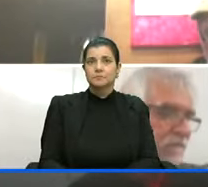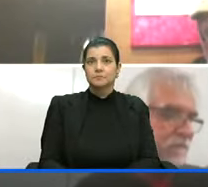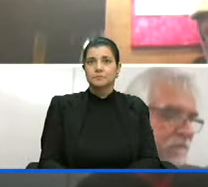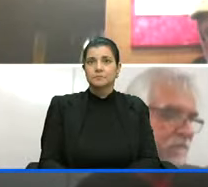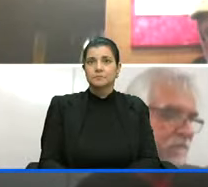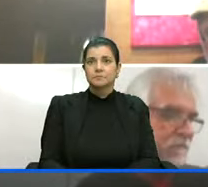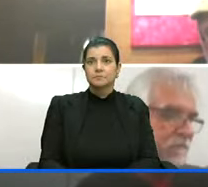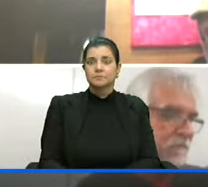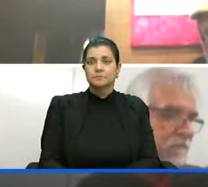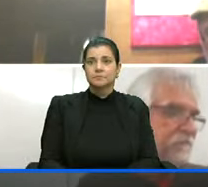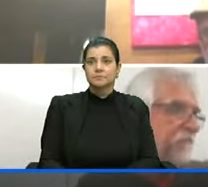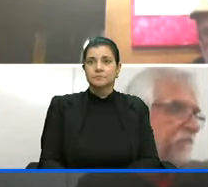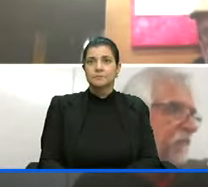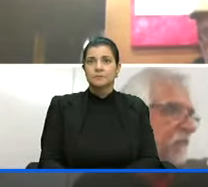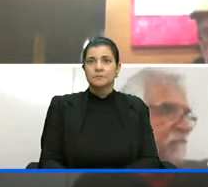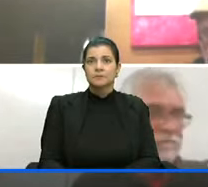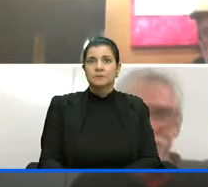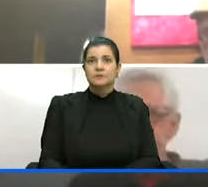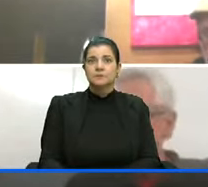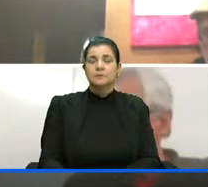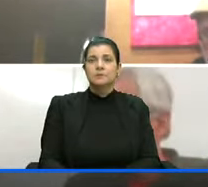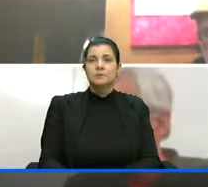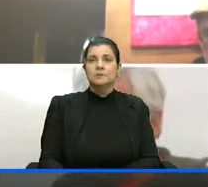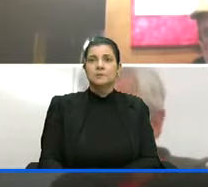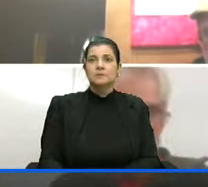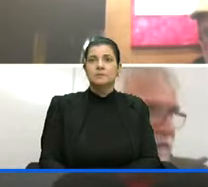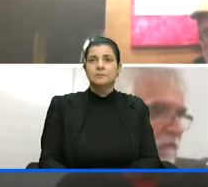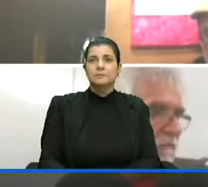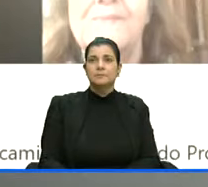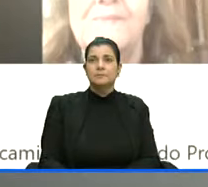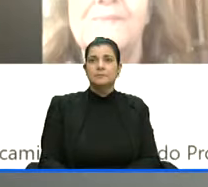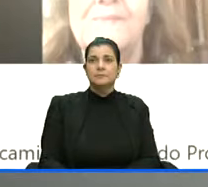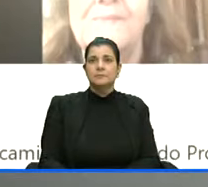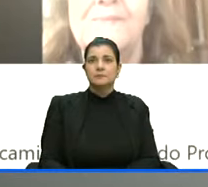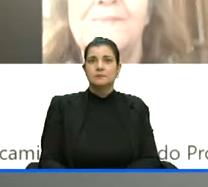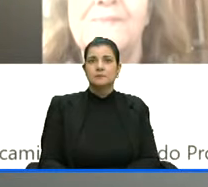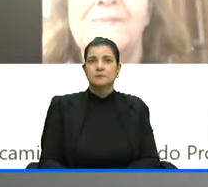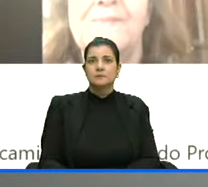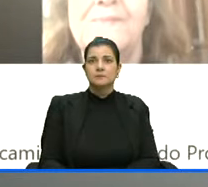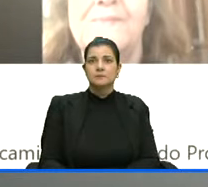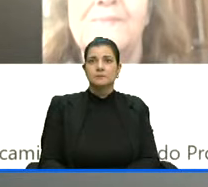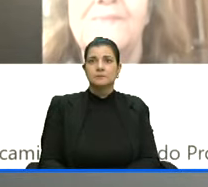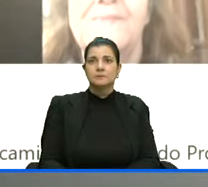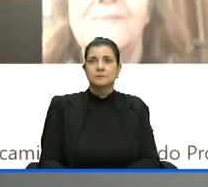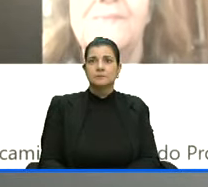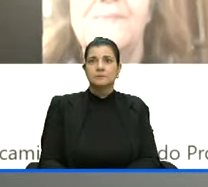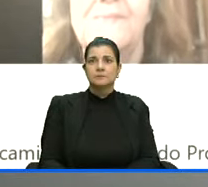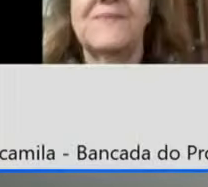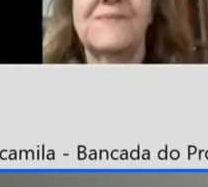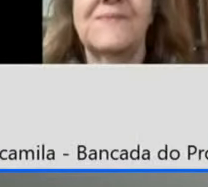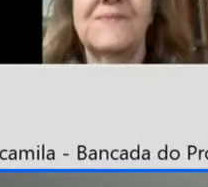Agora... Se ela está com o celular na horizontal, tem que virar na vertical para aparecer a tela e daí tu libera.